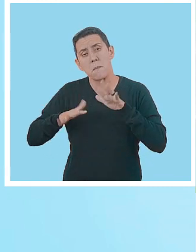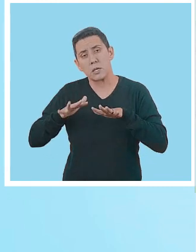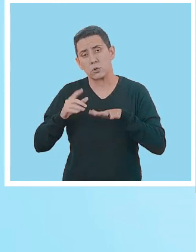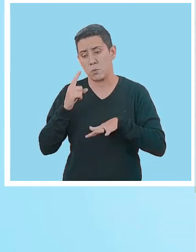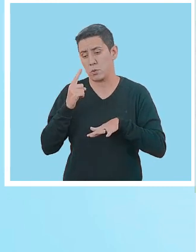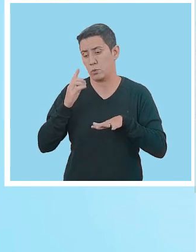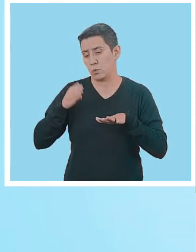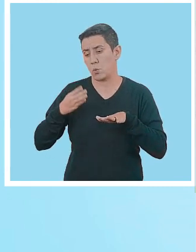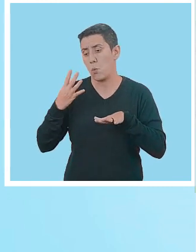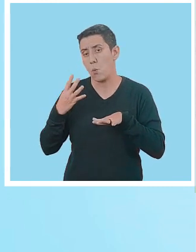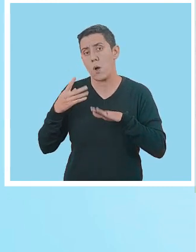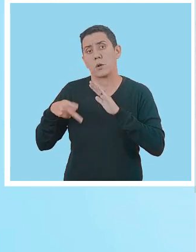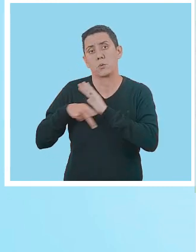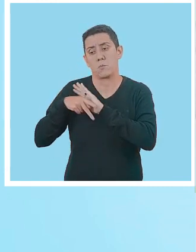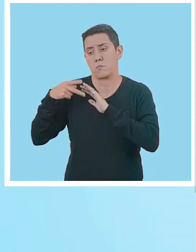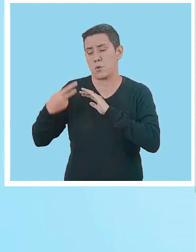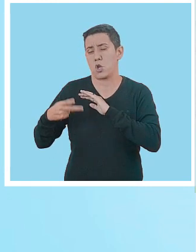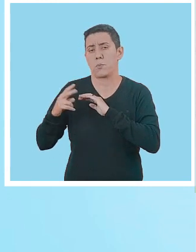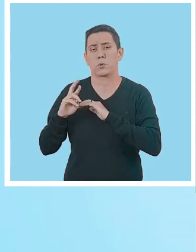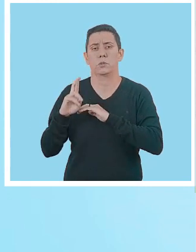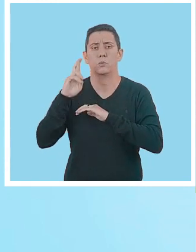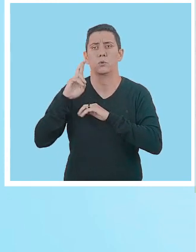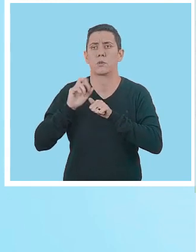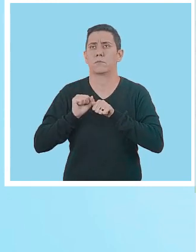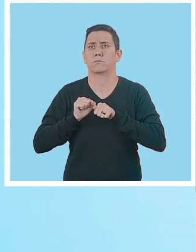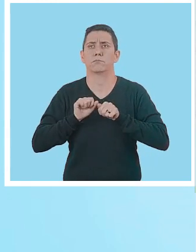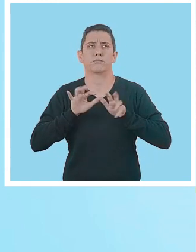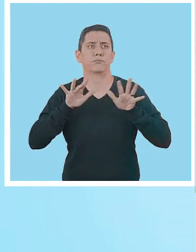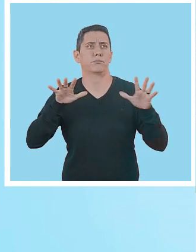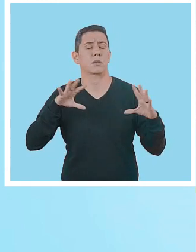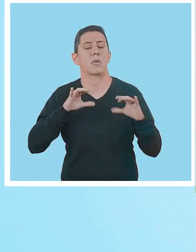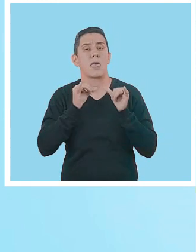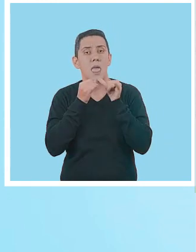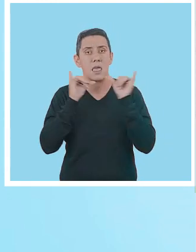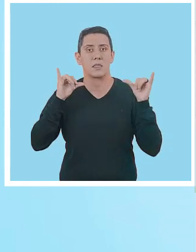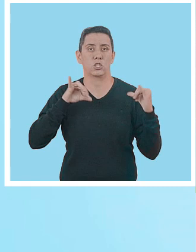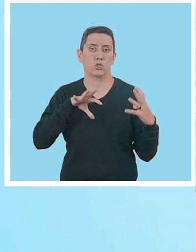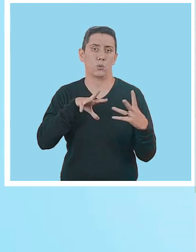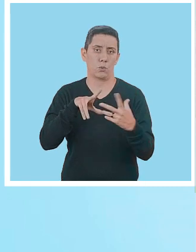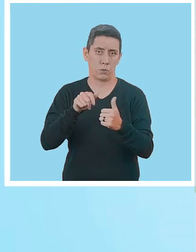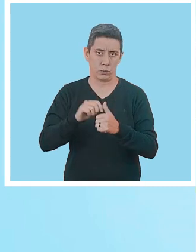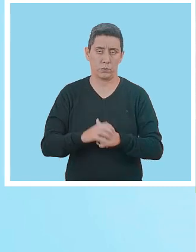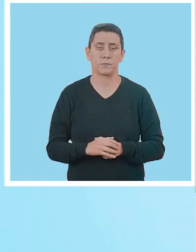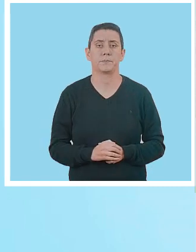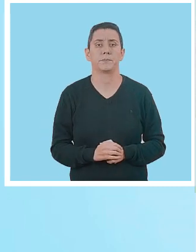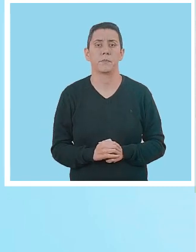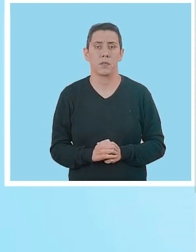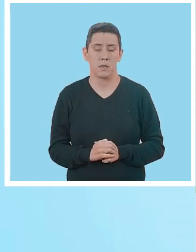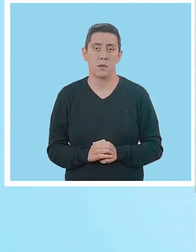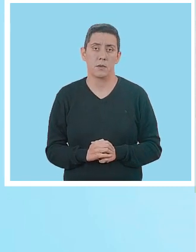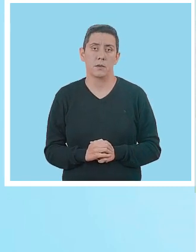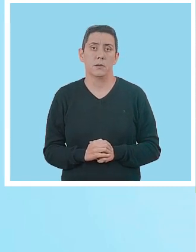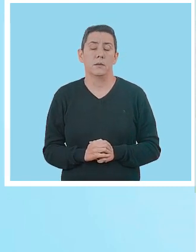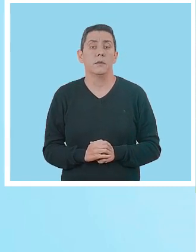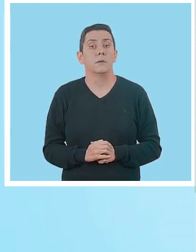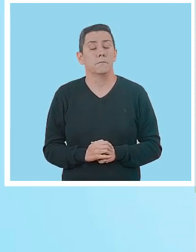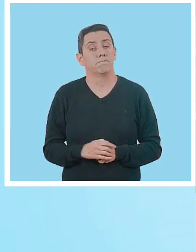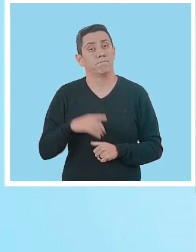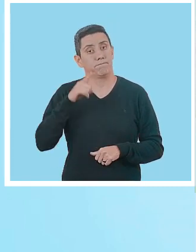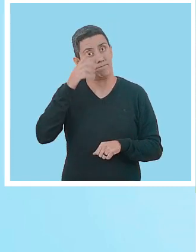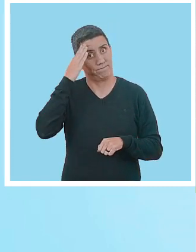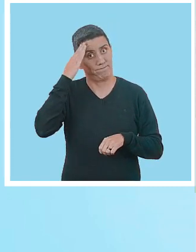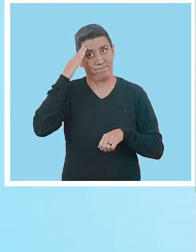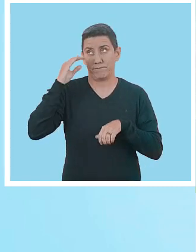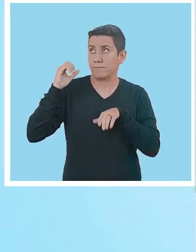inversores no mundo são qual Ei o que é e e e bom a energia solar a gente sabe que